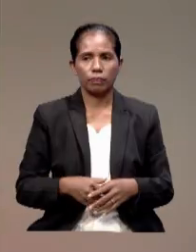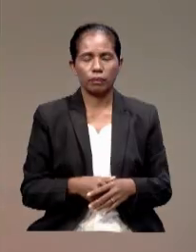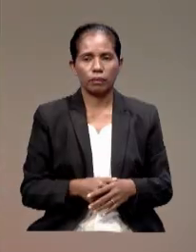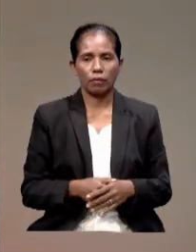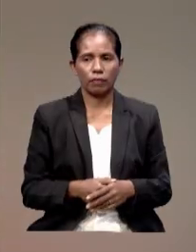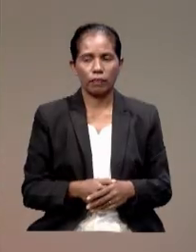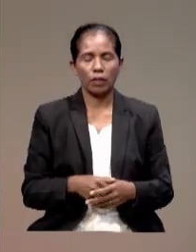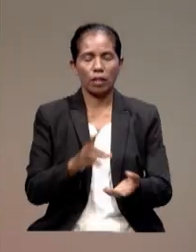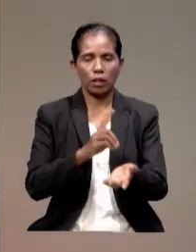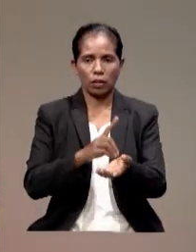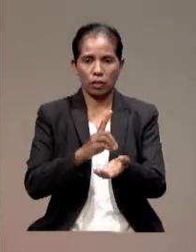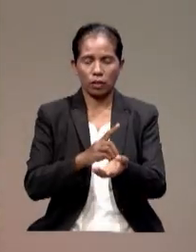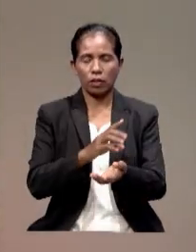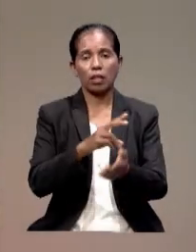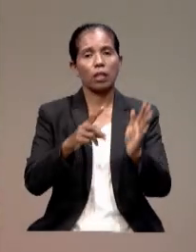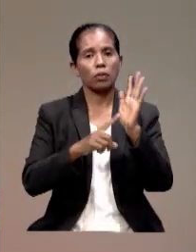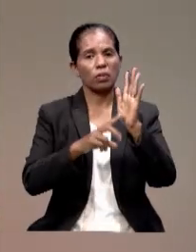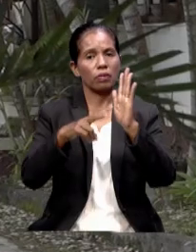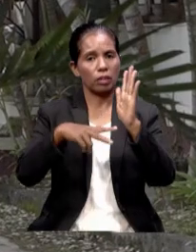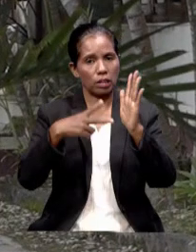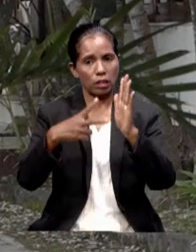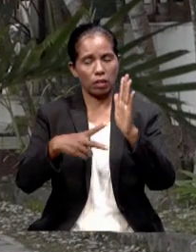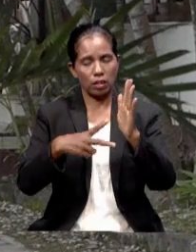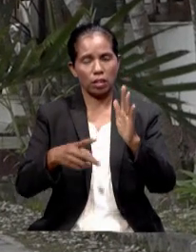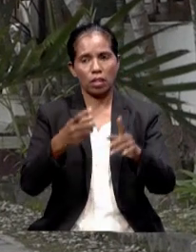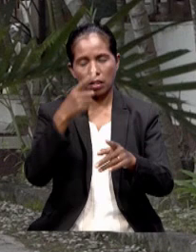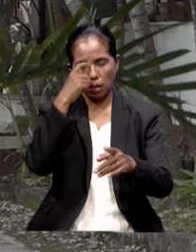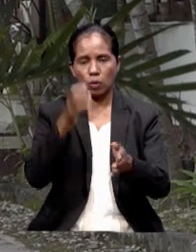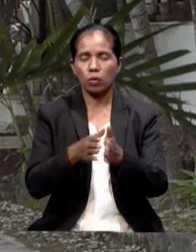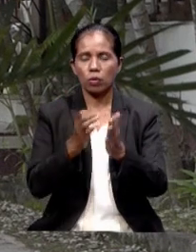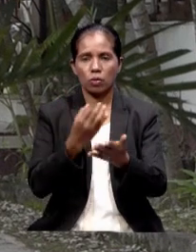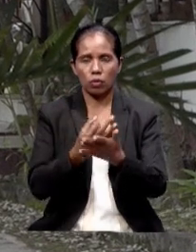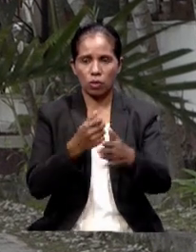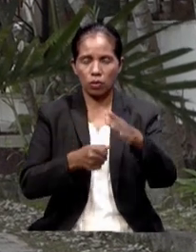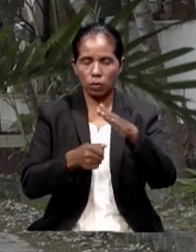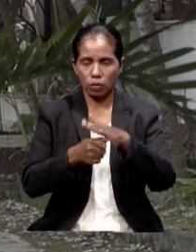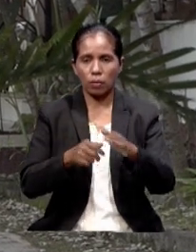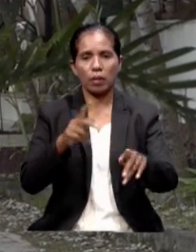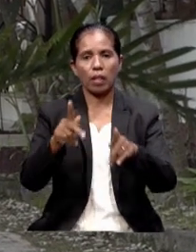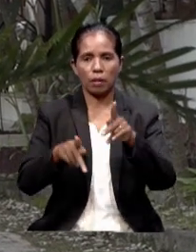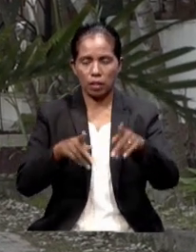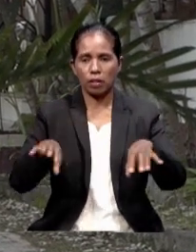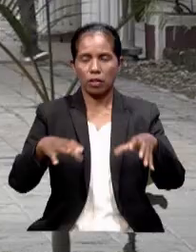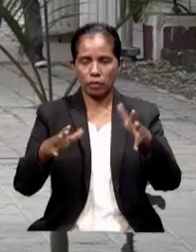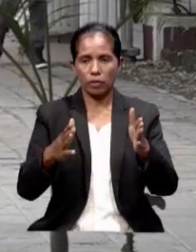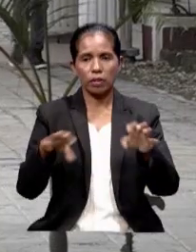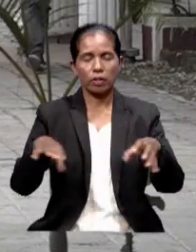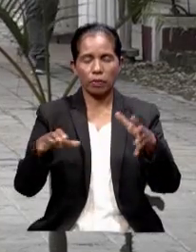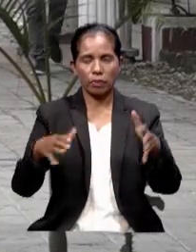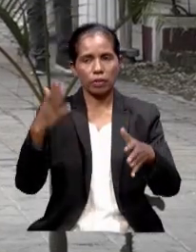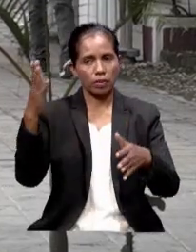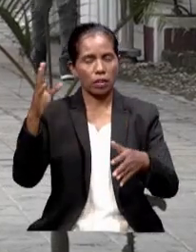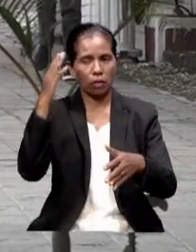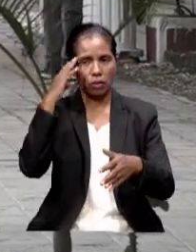Pessoal Saudi nebe foi na lesne viral ia media social tamba halo cobrança ilegal ba candidato trabalhador Sira nebe makato trata